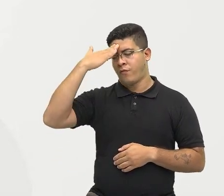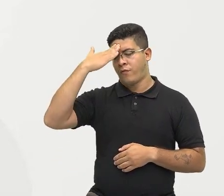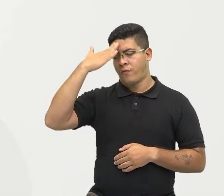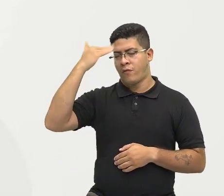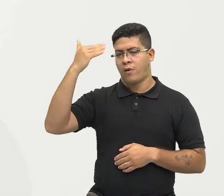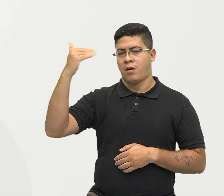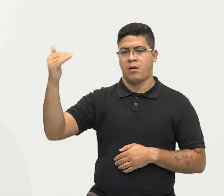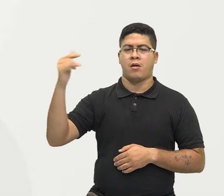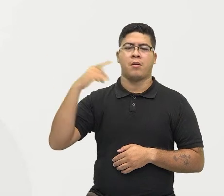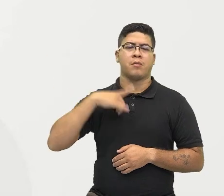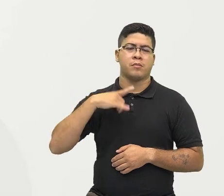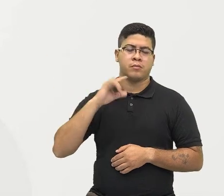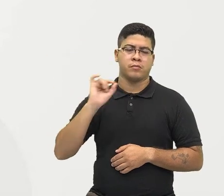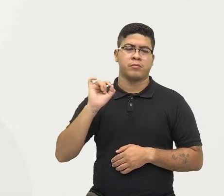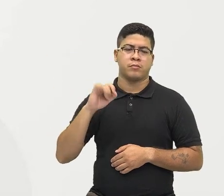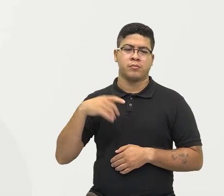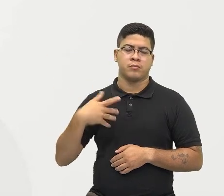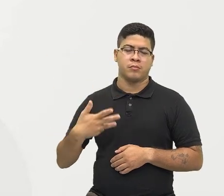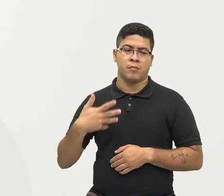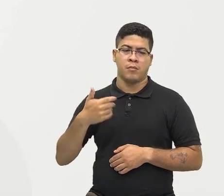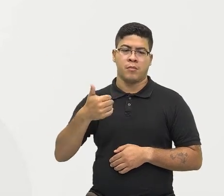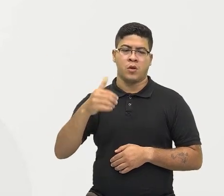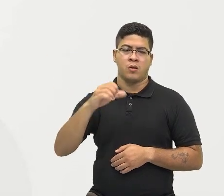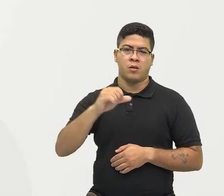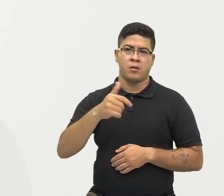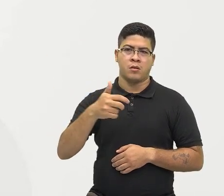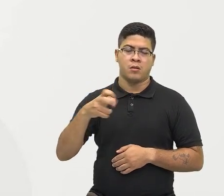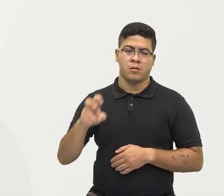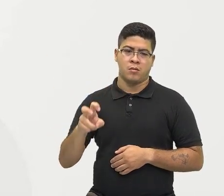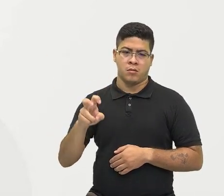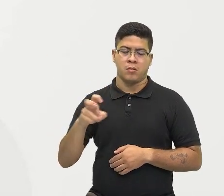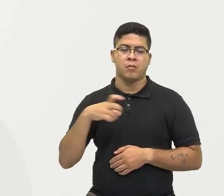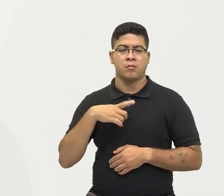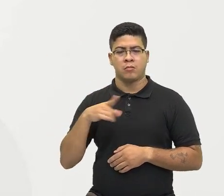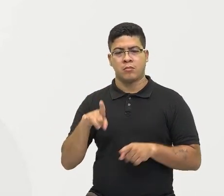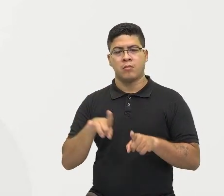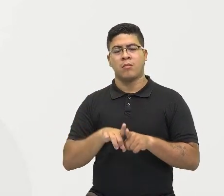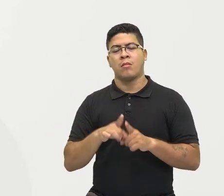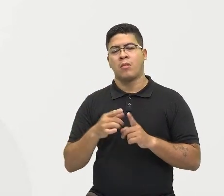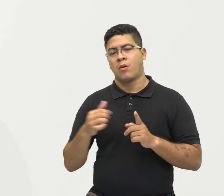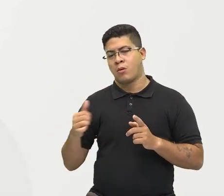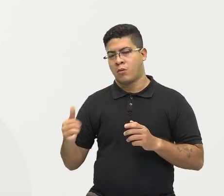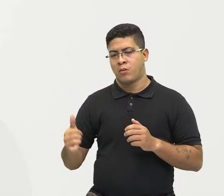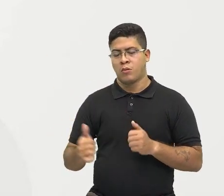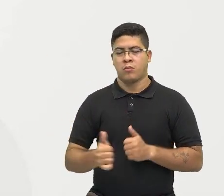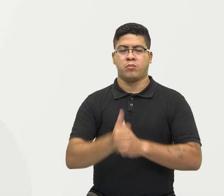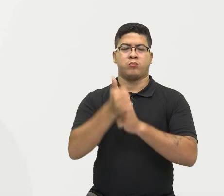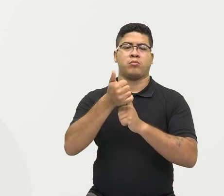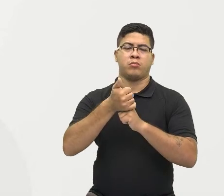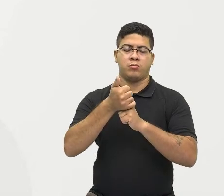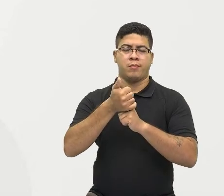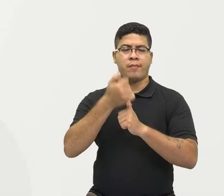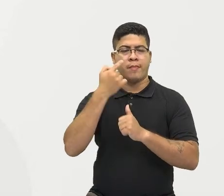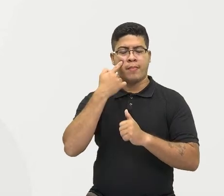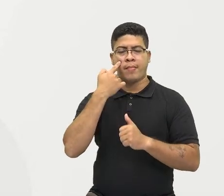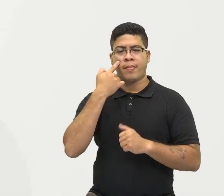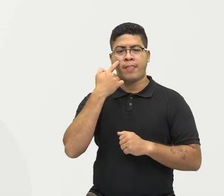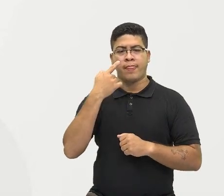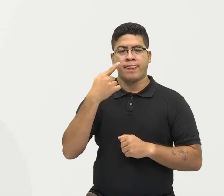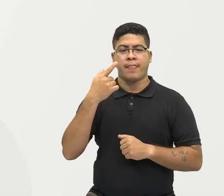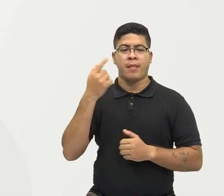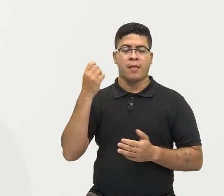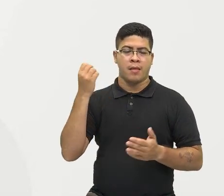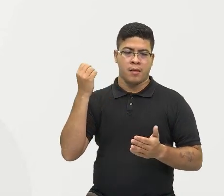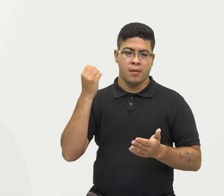tempos. Em 1915, liderou o grupo de intelectuais que fundou a